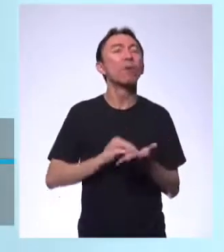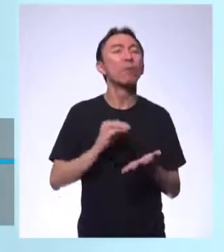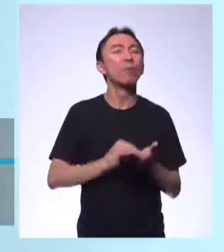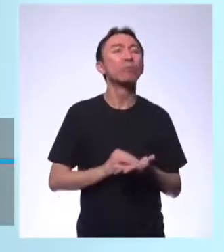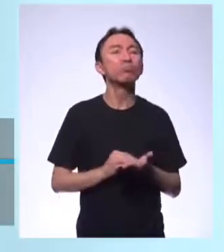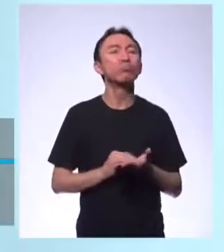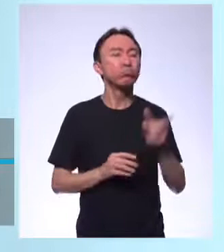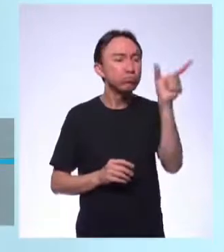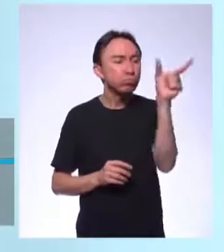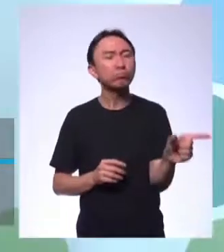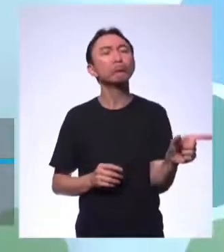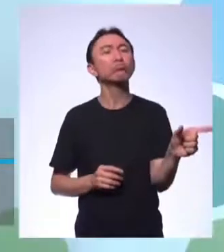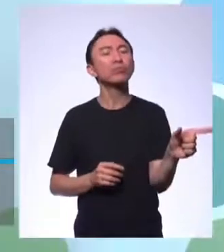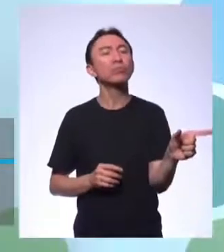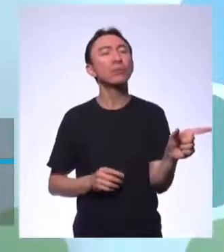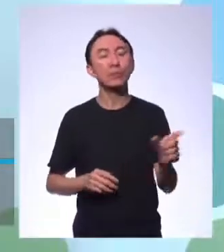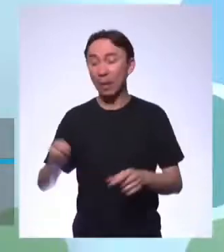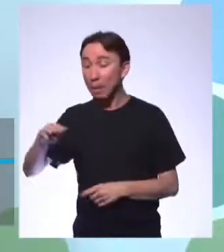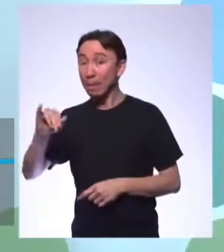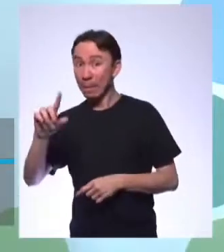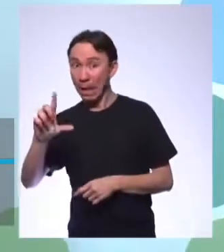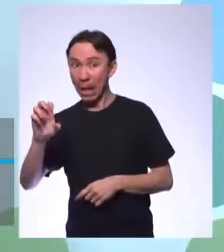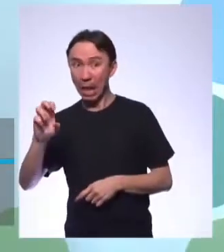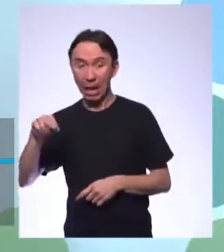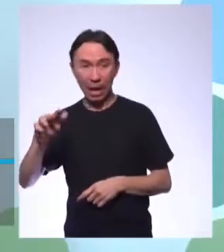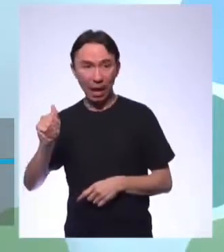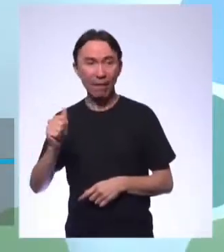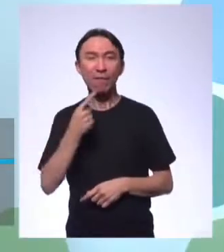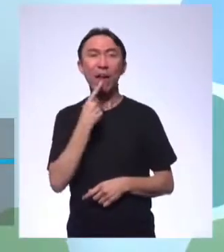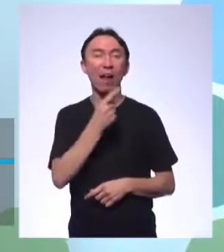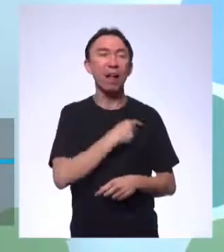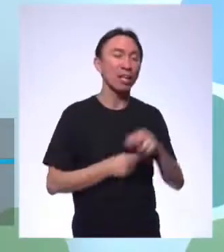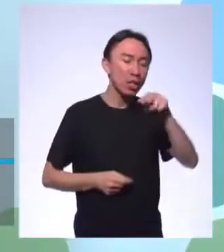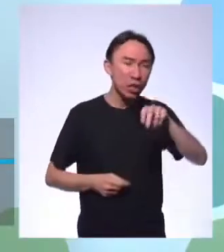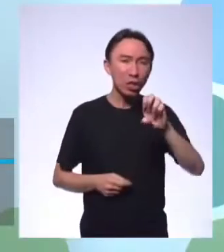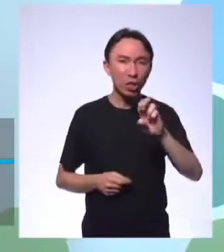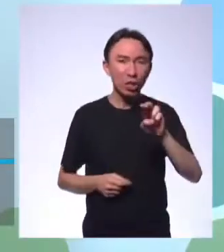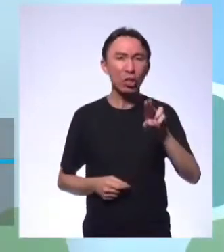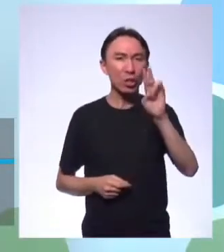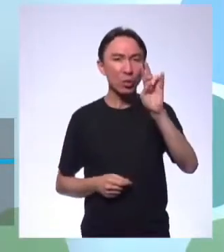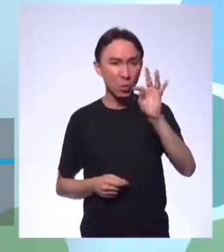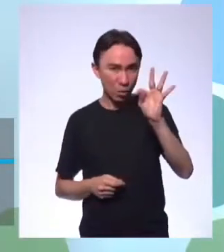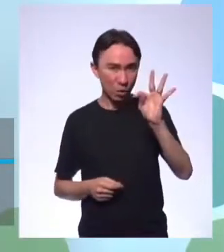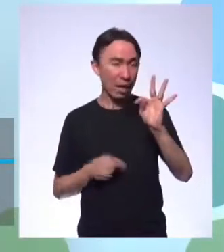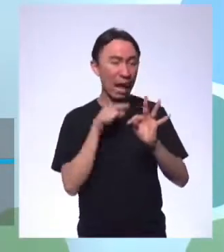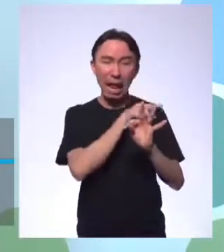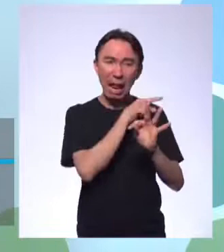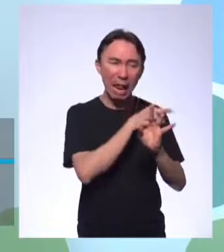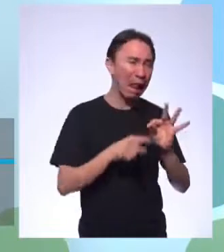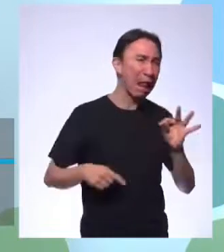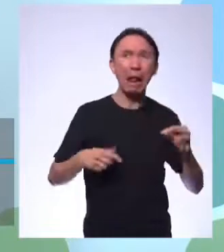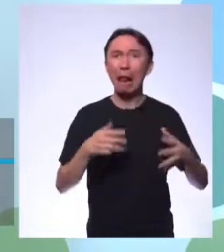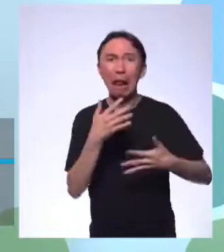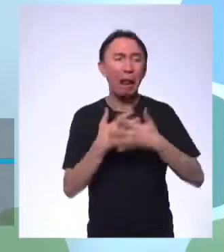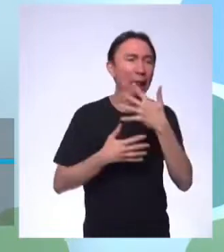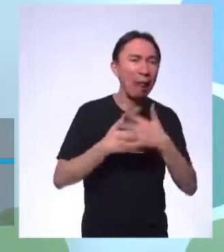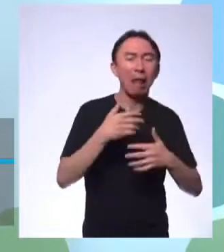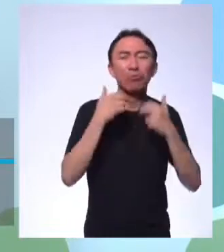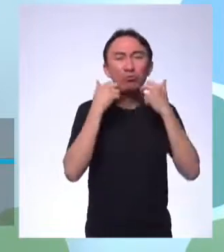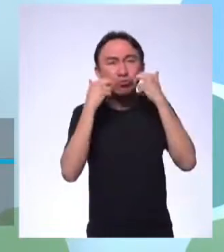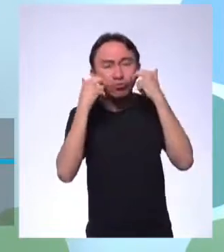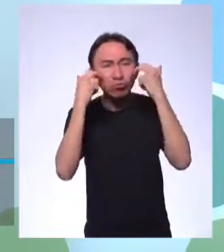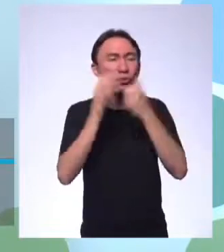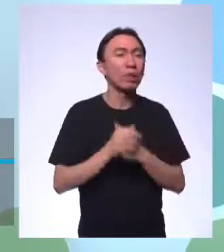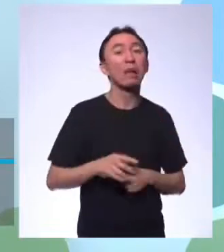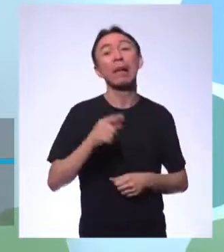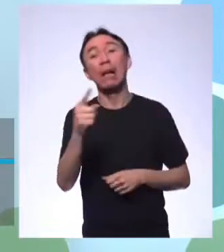eu ver se eu consigo com essa. Tá, Milena diz: Newt, Tina, Queen, Jacob. Um é desajeitado, formal, tímido. Uma faz parte da Macusa.